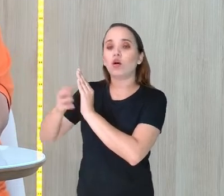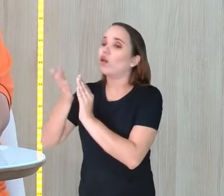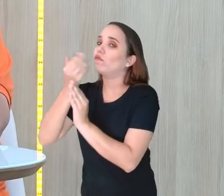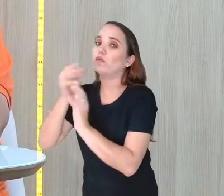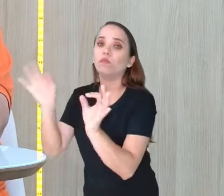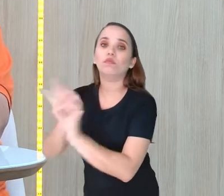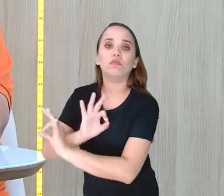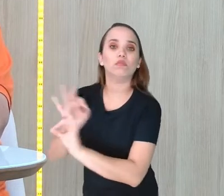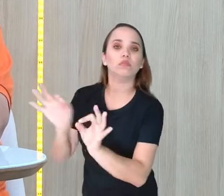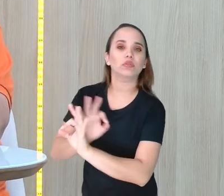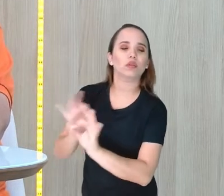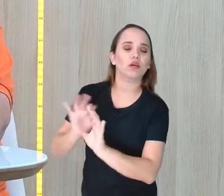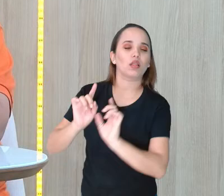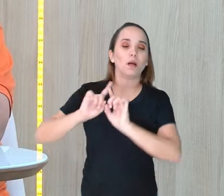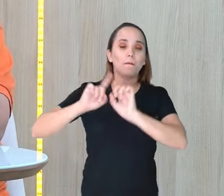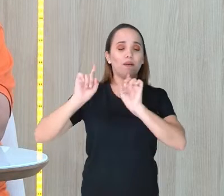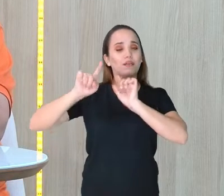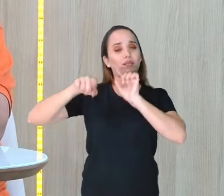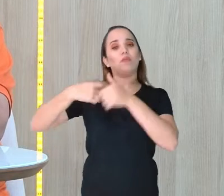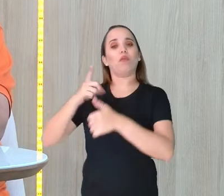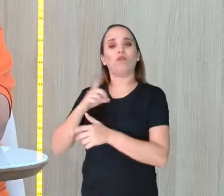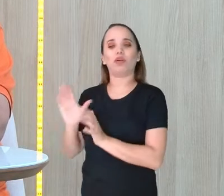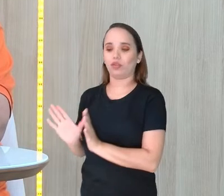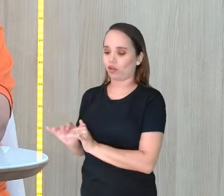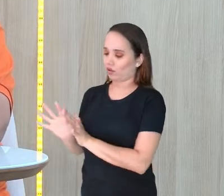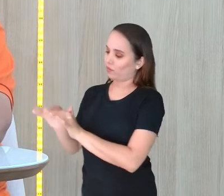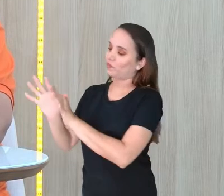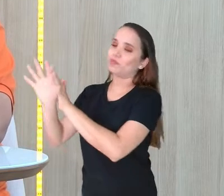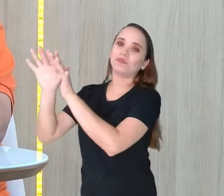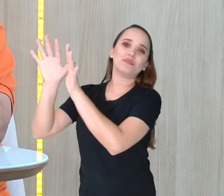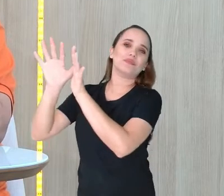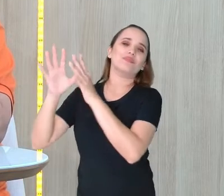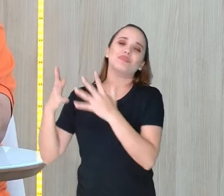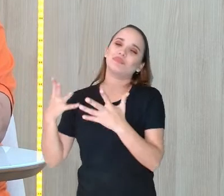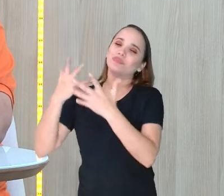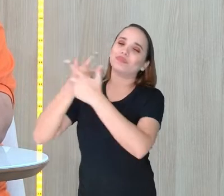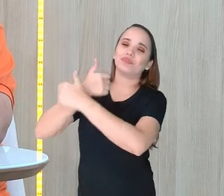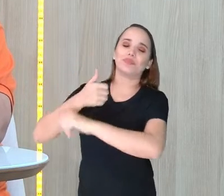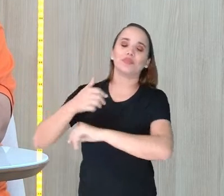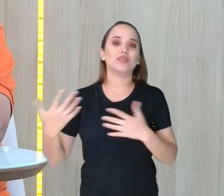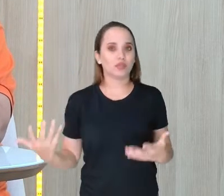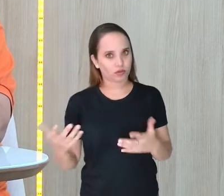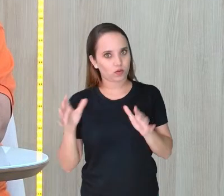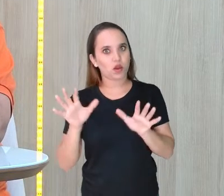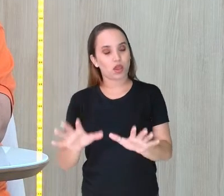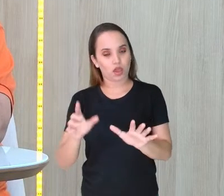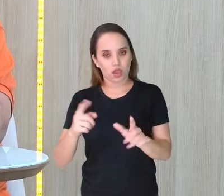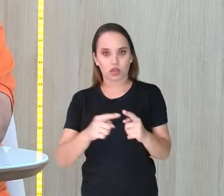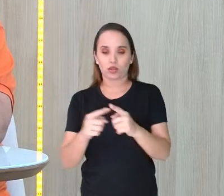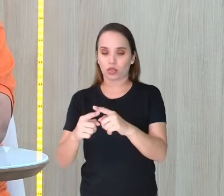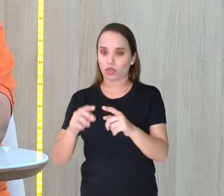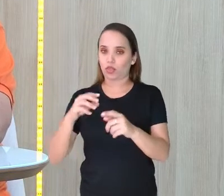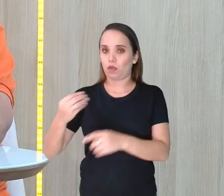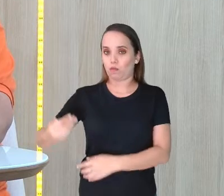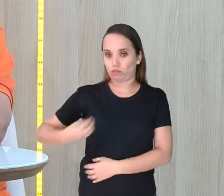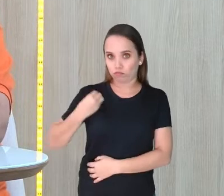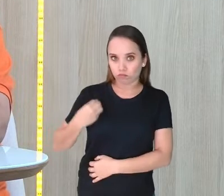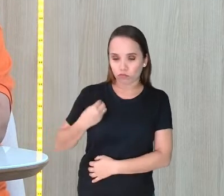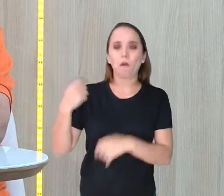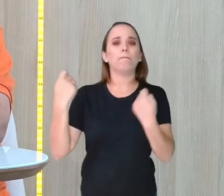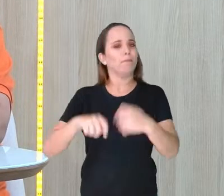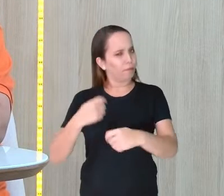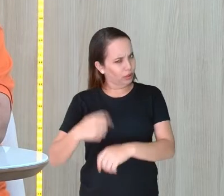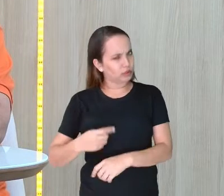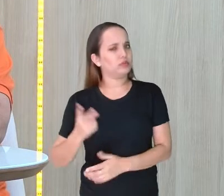borboleta depois está aí, a beleza. Então é muito importante a gente ver também que essas espécies, elas precisam viver. Mas também não vai poder